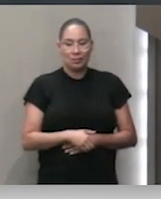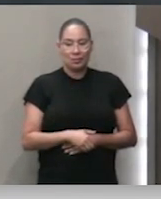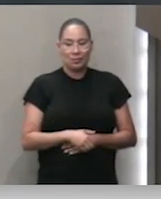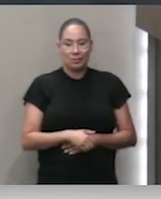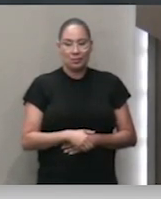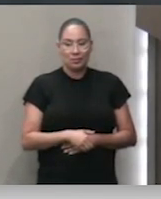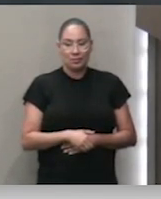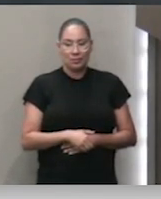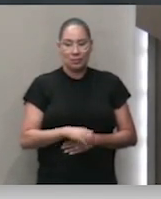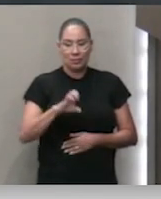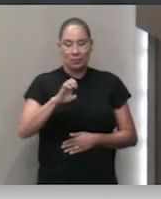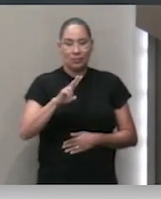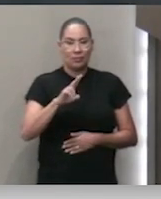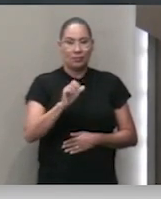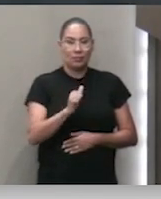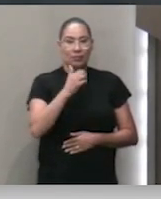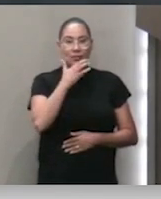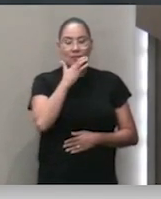Vereadora Valéria.